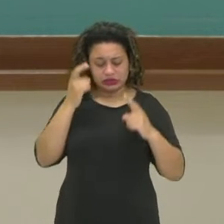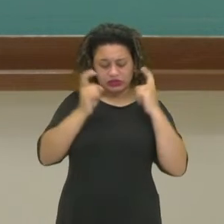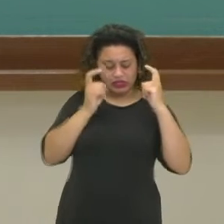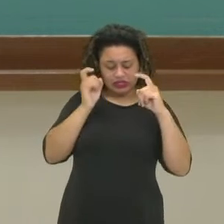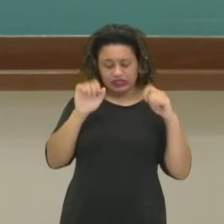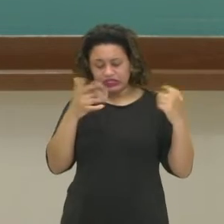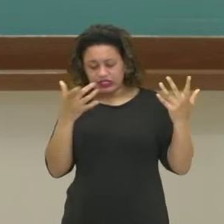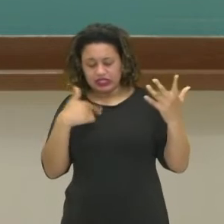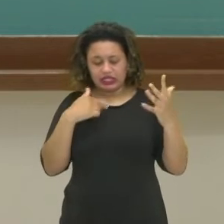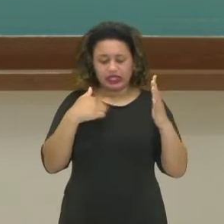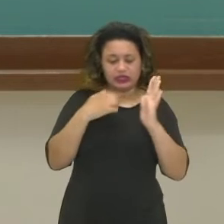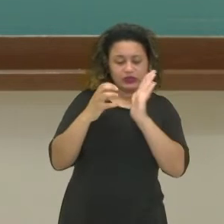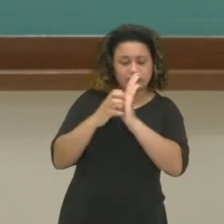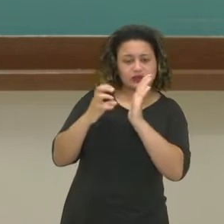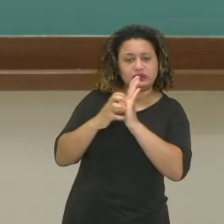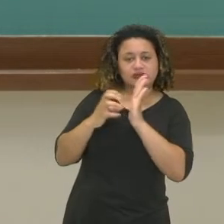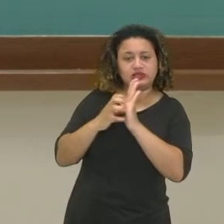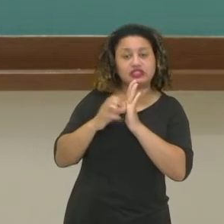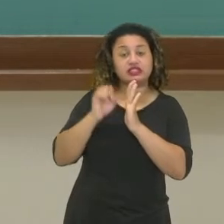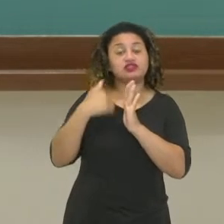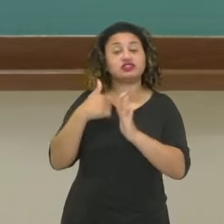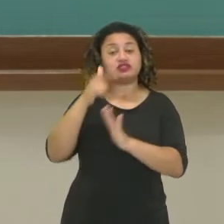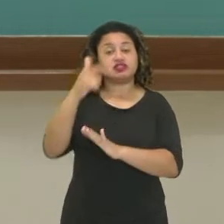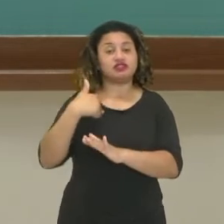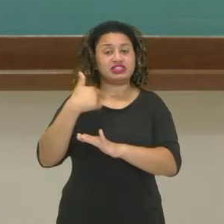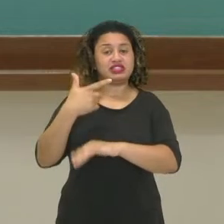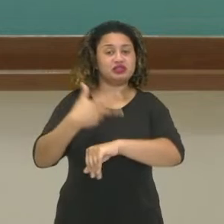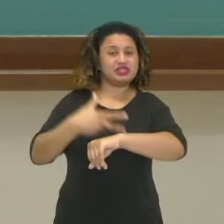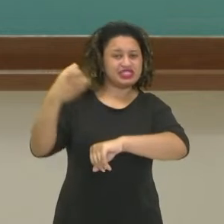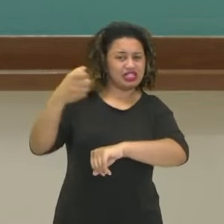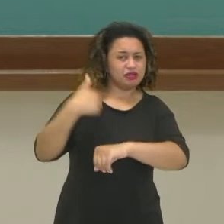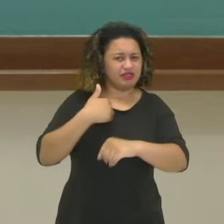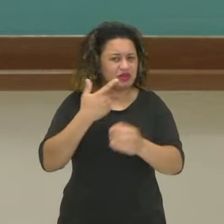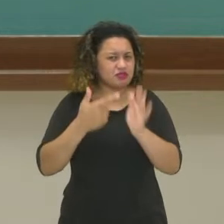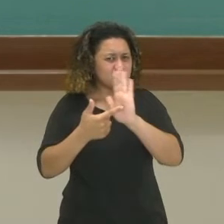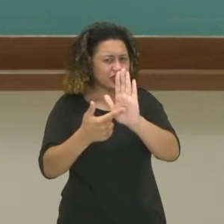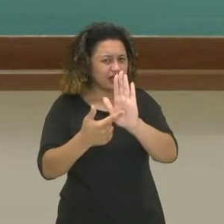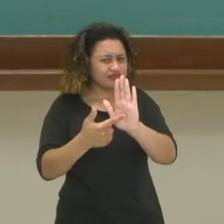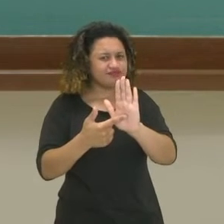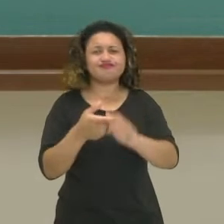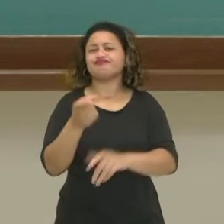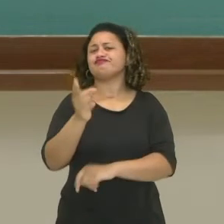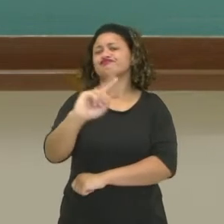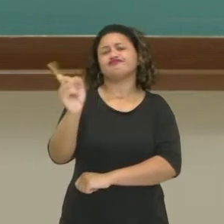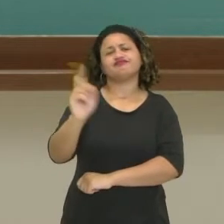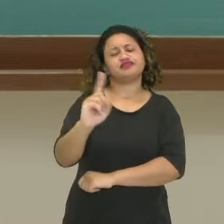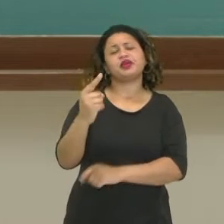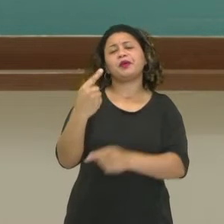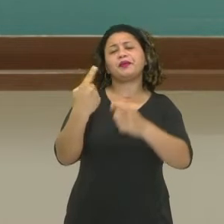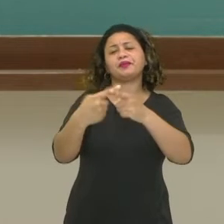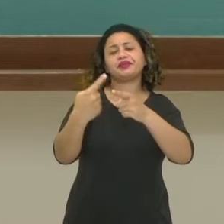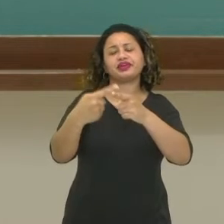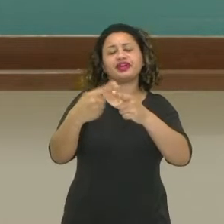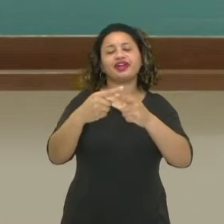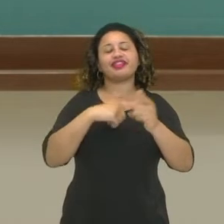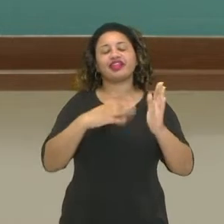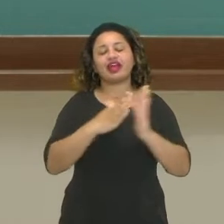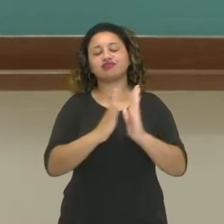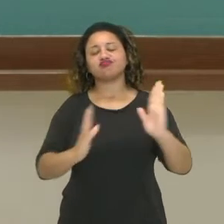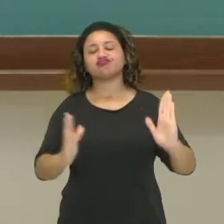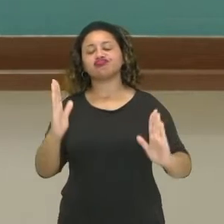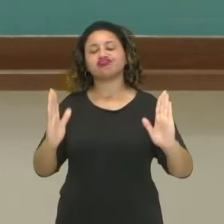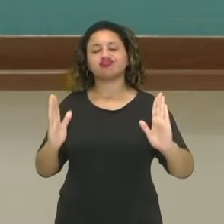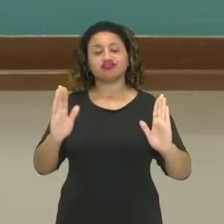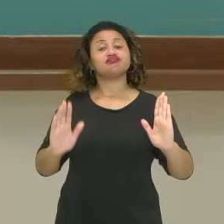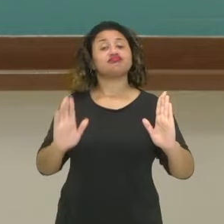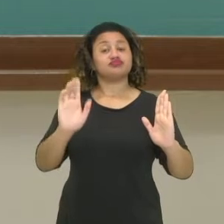eu tô com AIDS? Se você for fazer o teste, será que vai aparecer? A resposta é não. Por quê? Porque existe um espaço que a gente